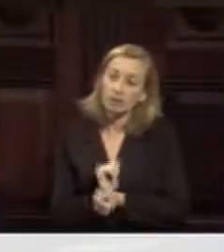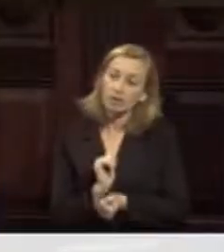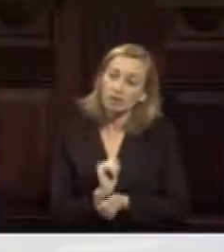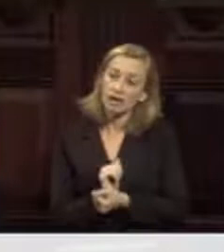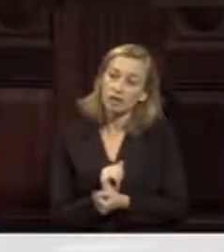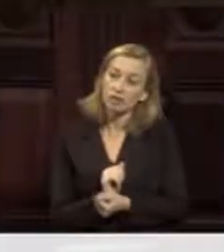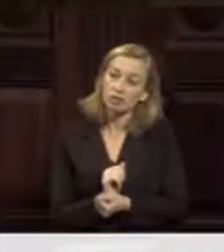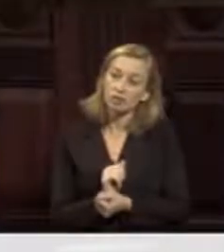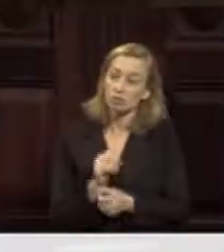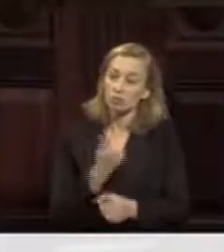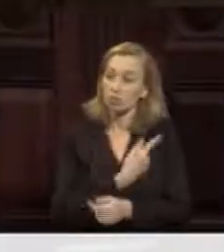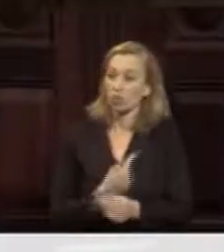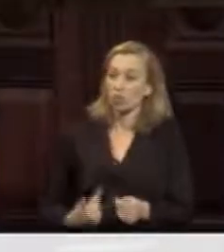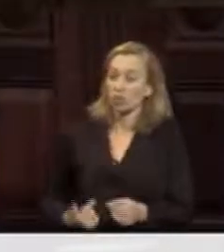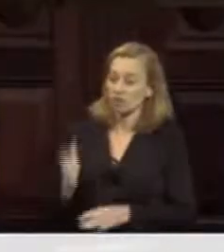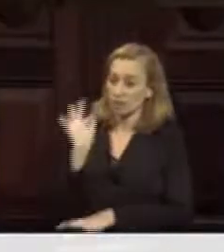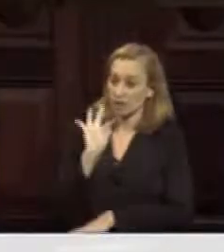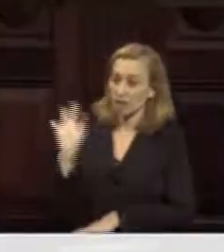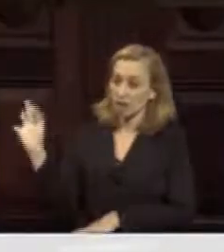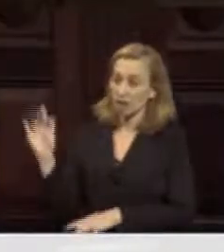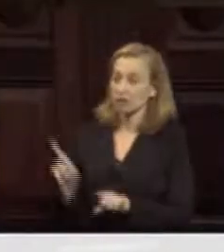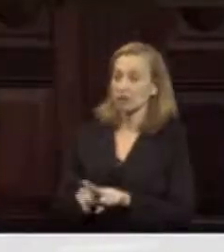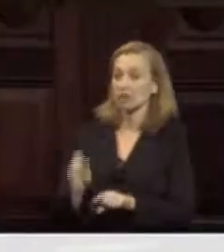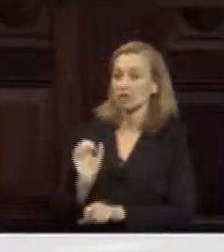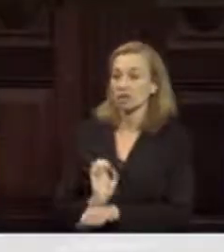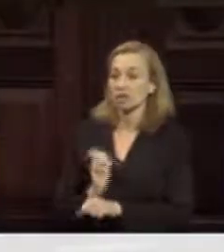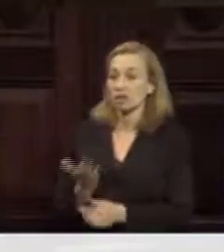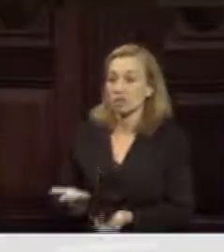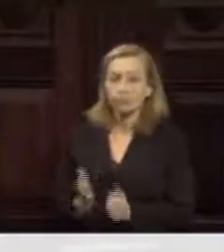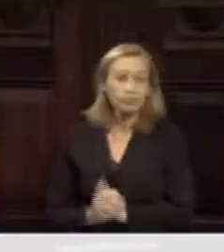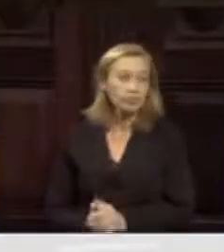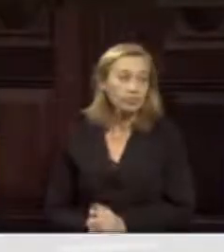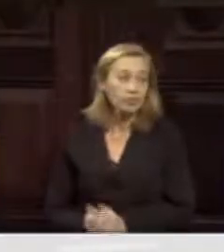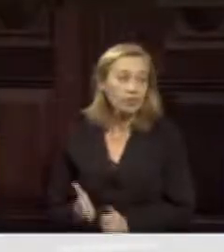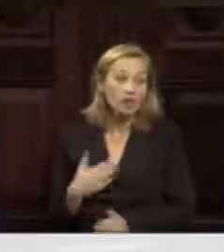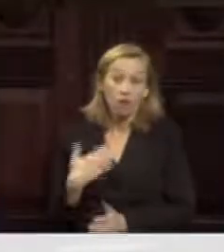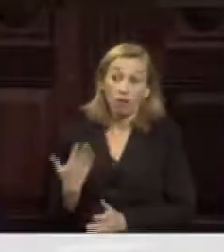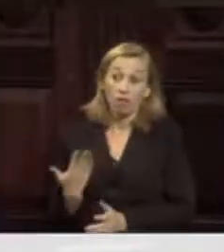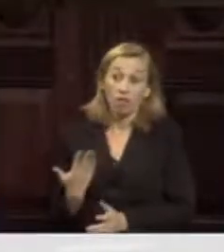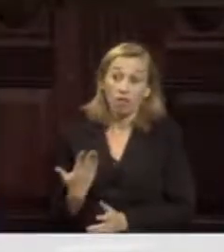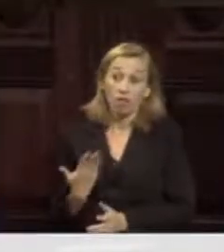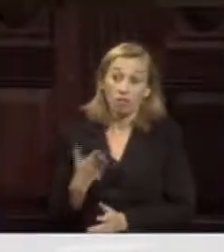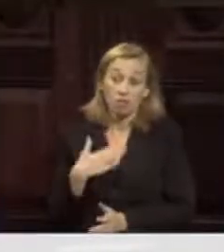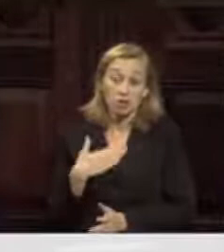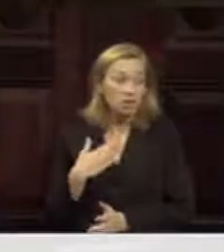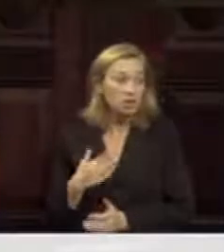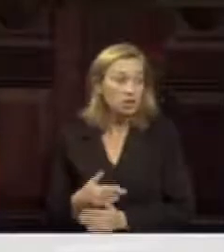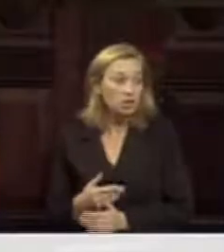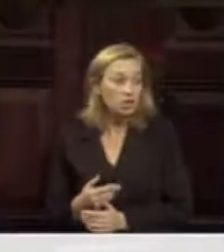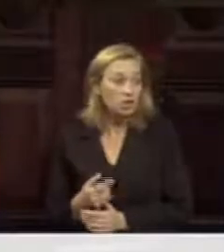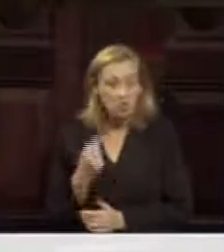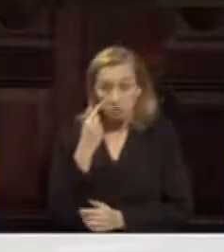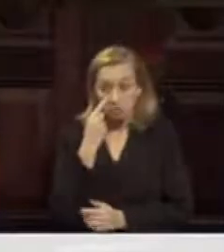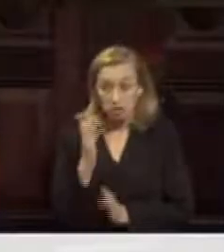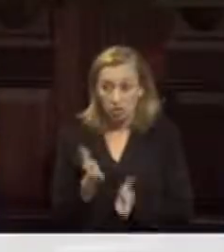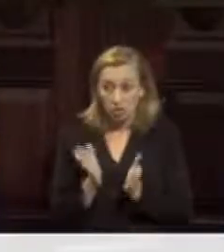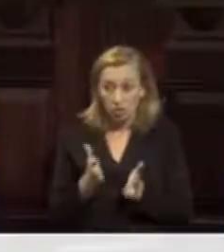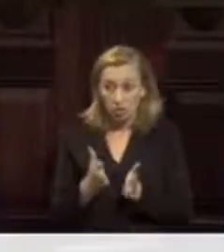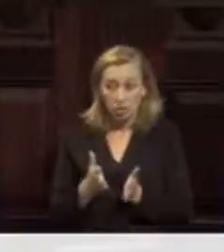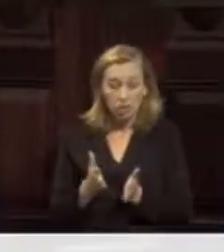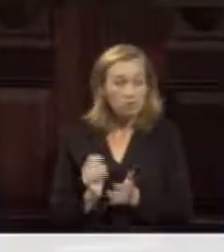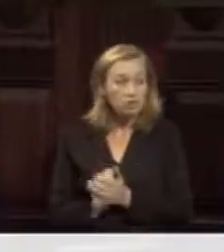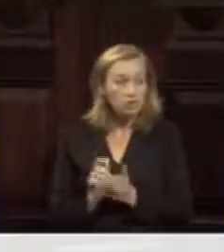governo federal ou pelo governo estadual. Para surpresa minha, lendo ainda agora as notícias